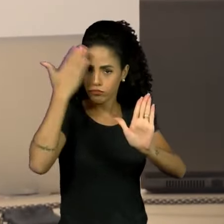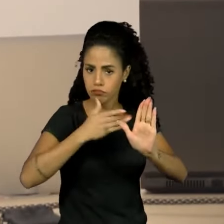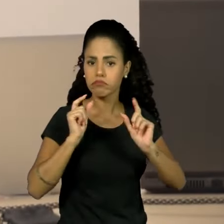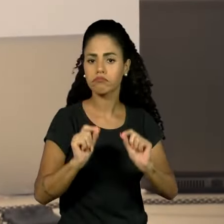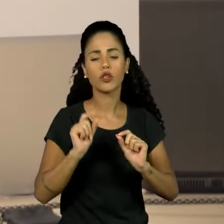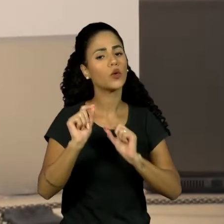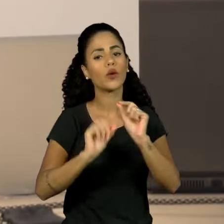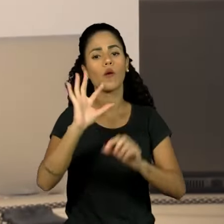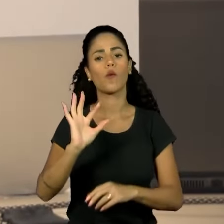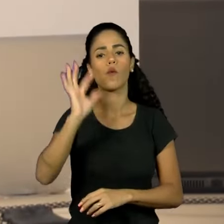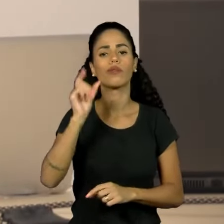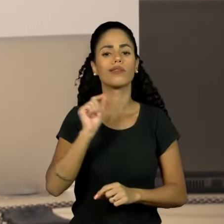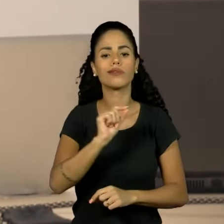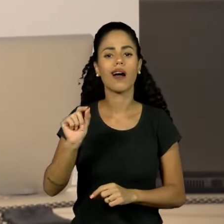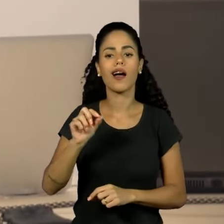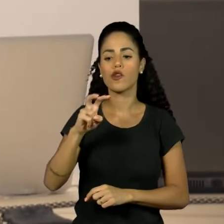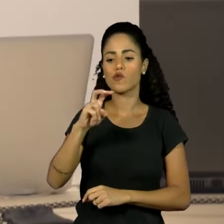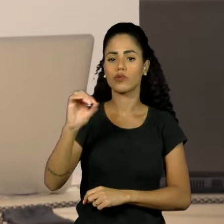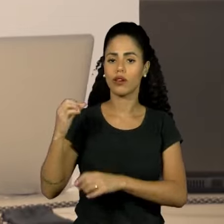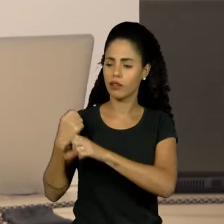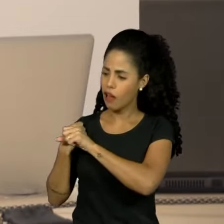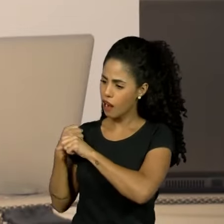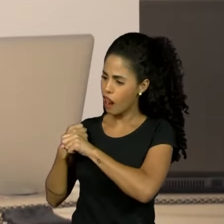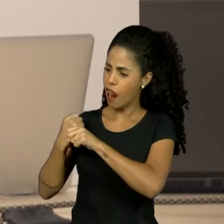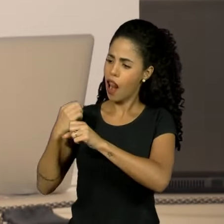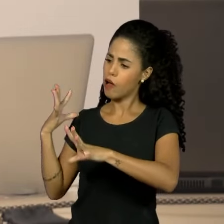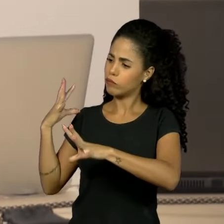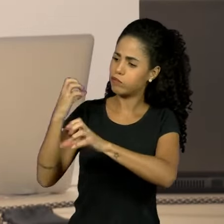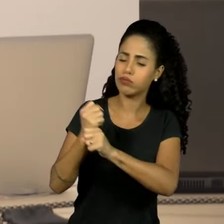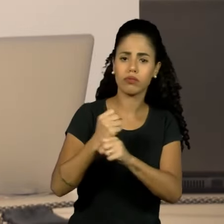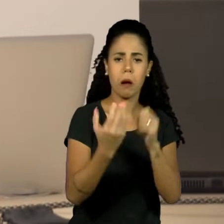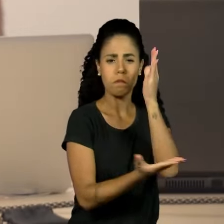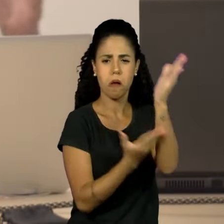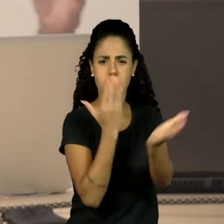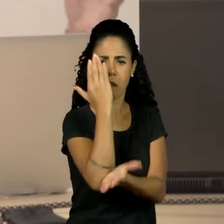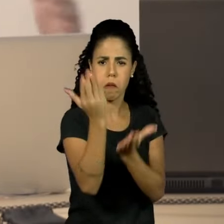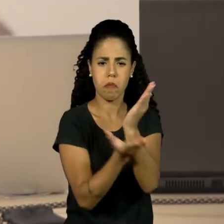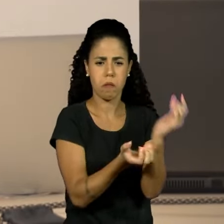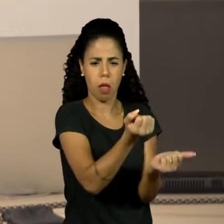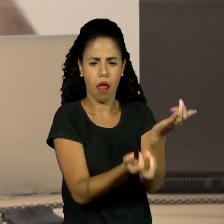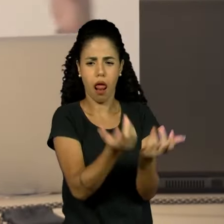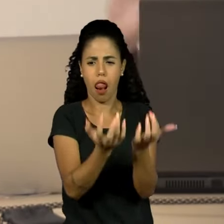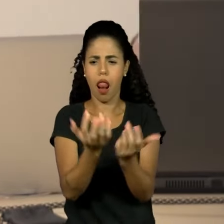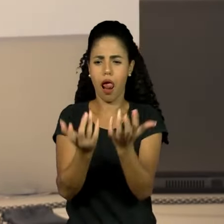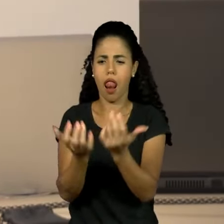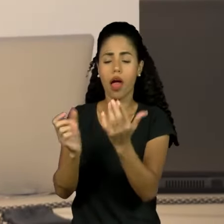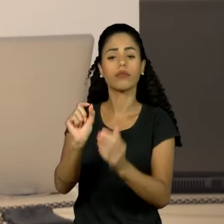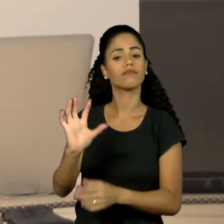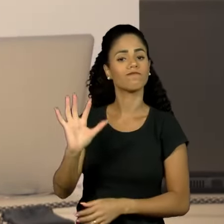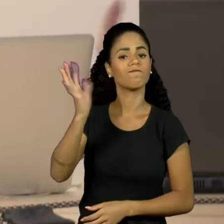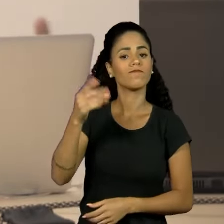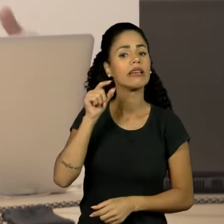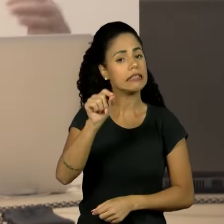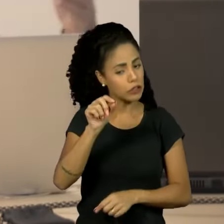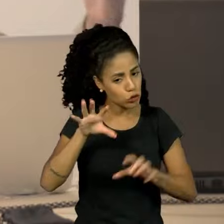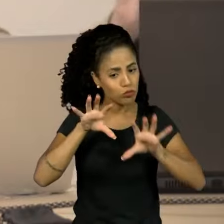forte ligação com 50 anos de desmatamentos na maior floresta tropical do mundo, o que